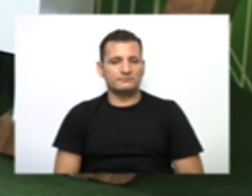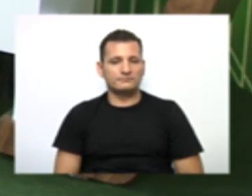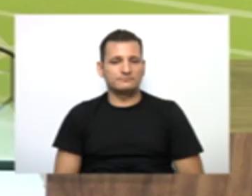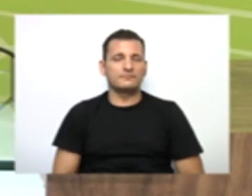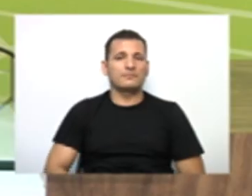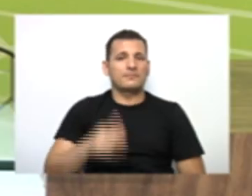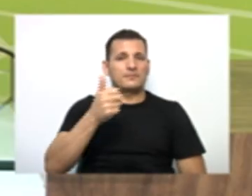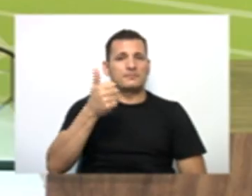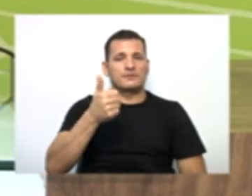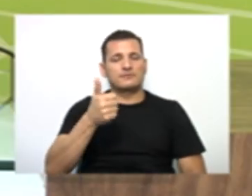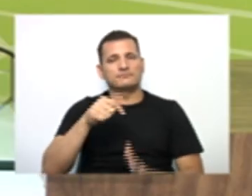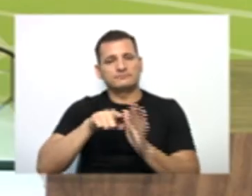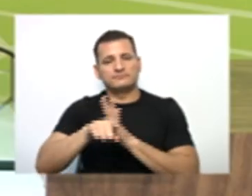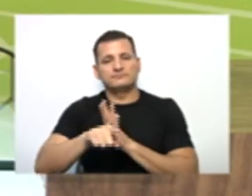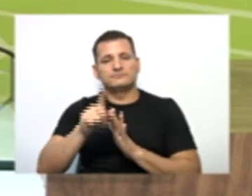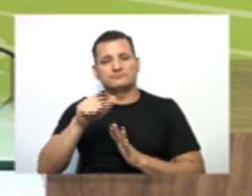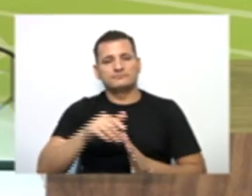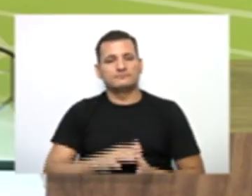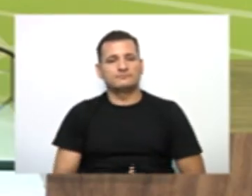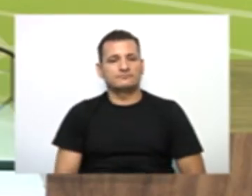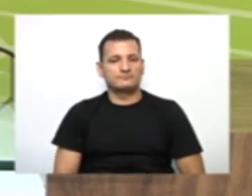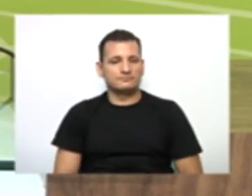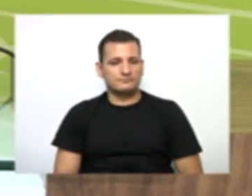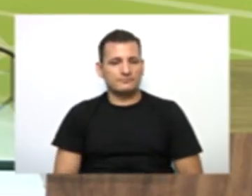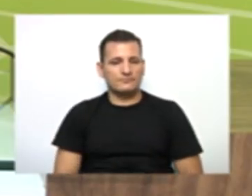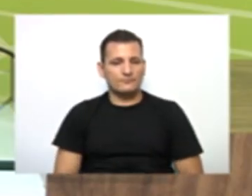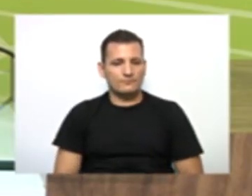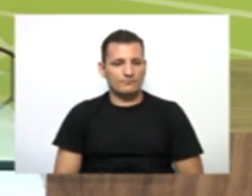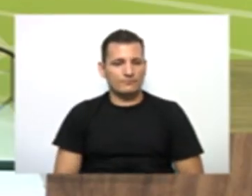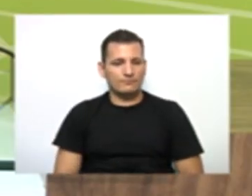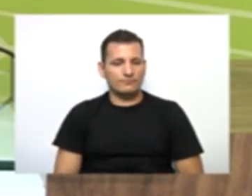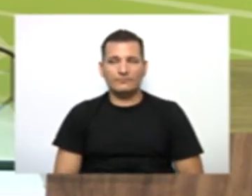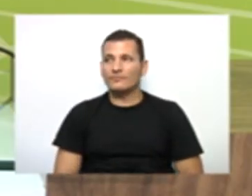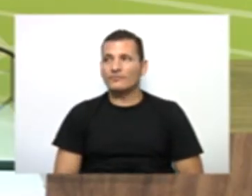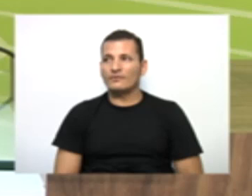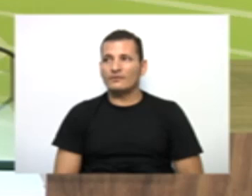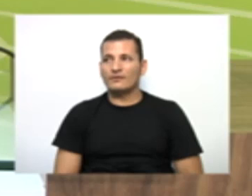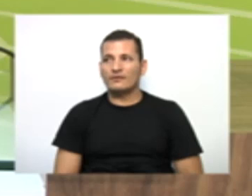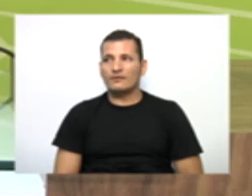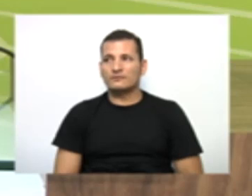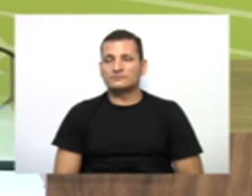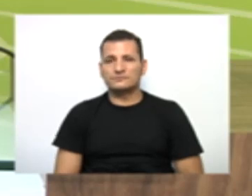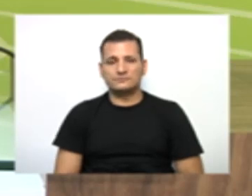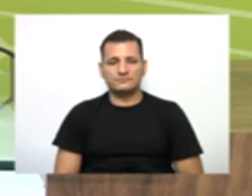A primeira questão, dá para colocar a pergunta aí, professor? Vou colocar aqui agora. Né? Para a gente poder ler todo mundo?